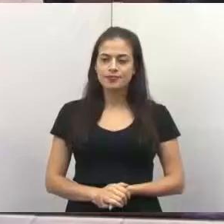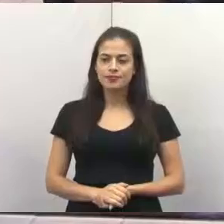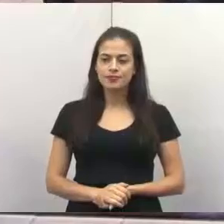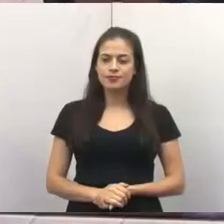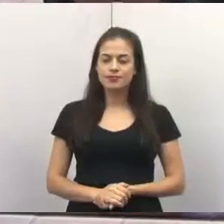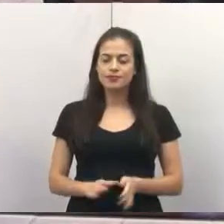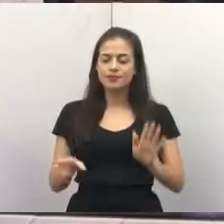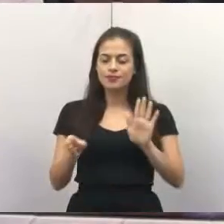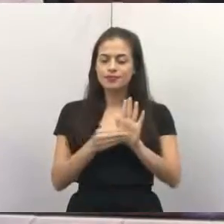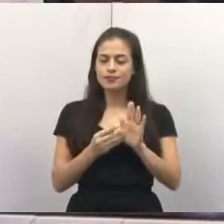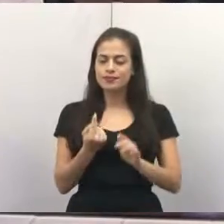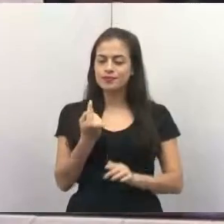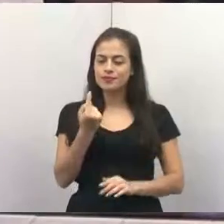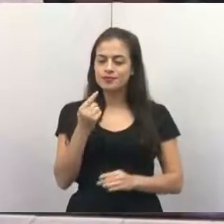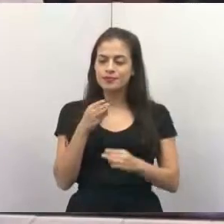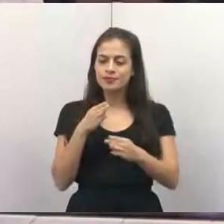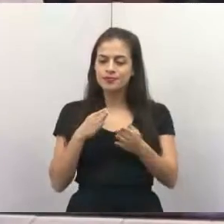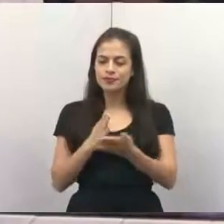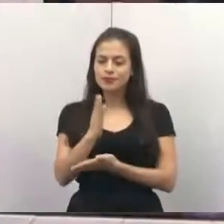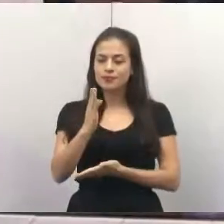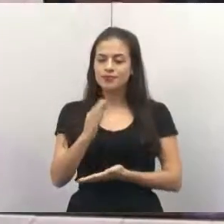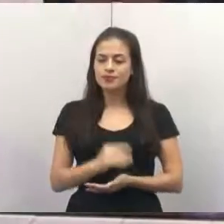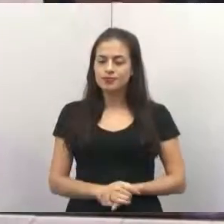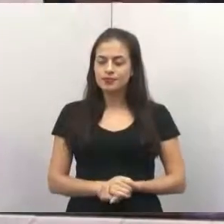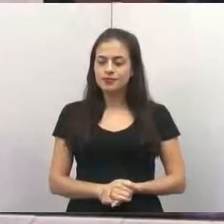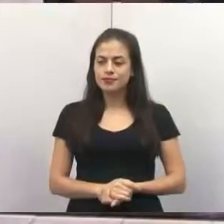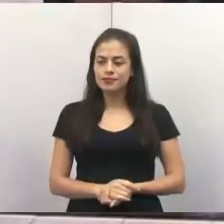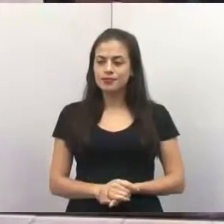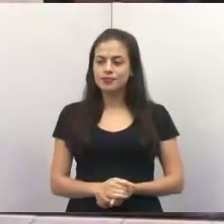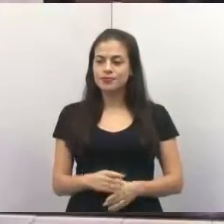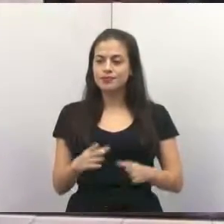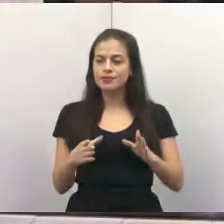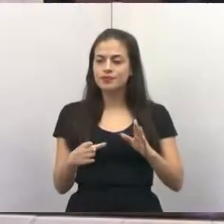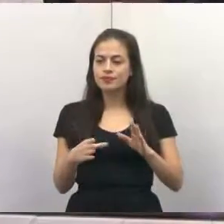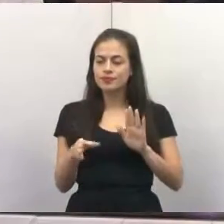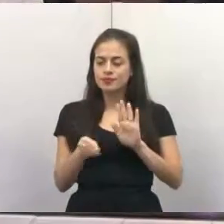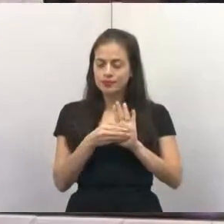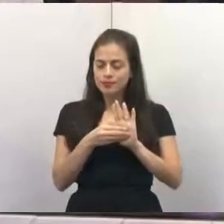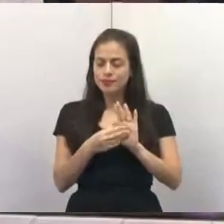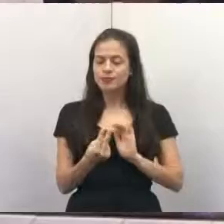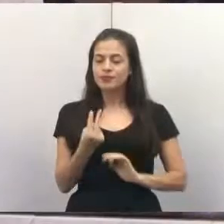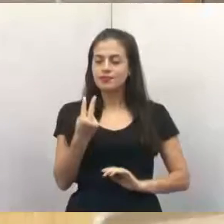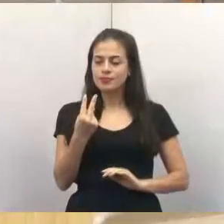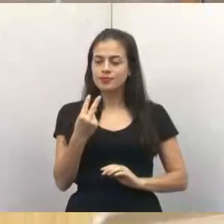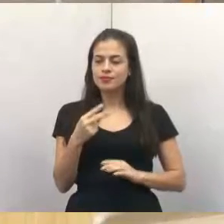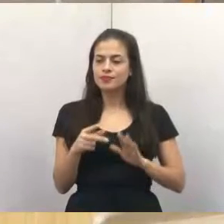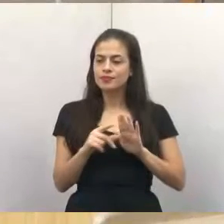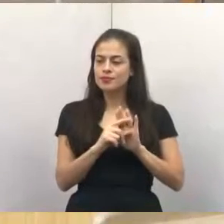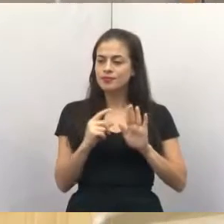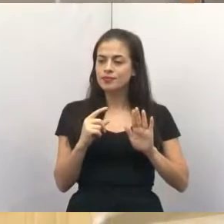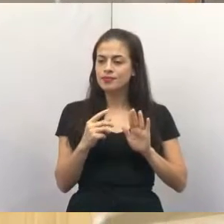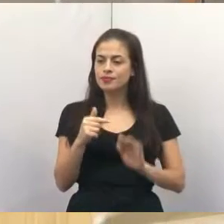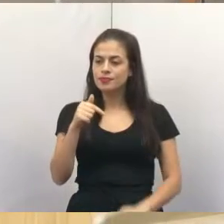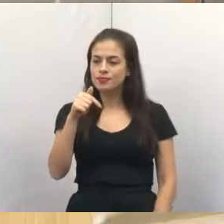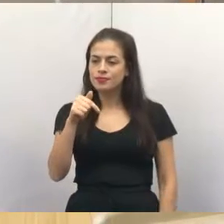Emenda número 1 aprovado. Próxima emenda. Emenda número 2. O parágrafo 7º do artigo 124 do